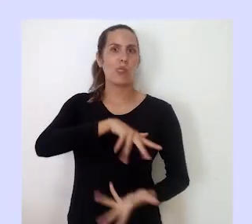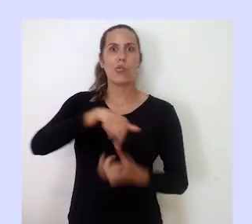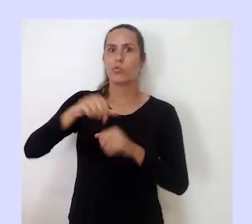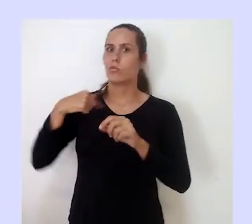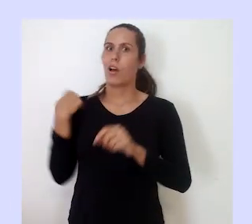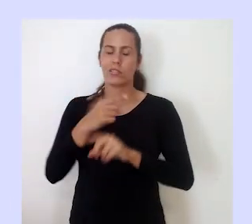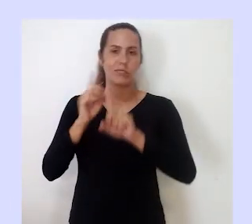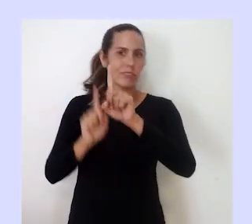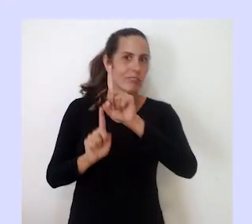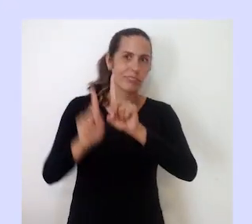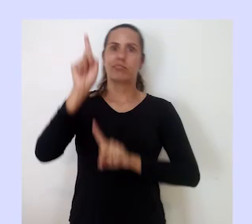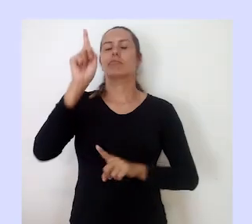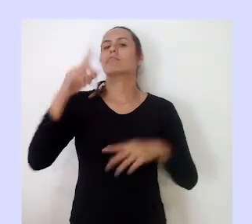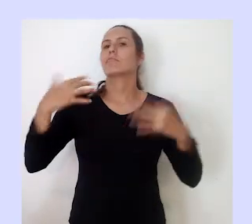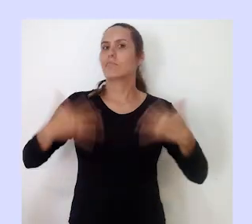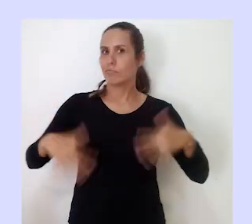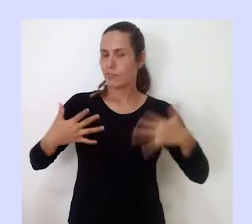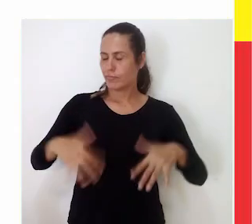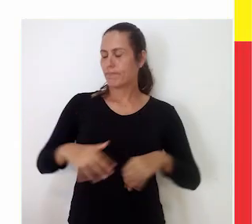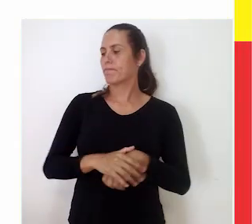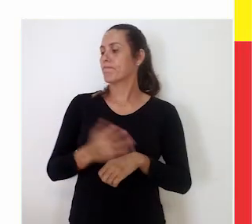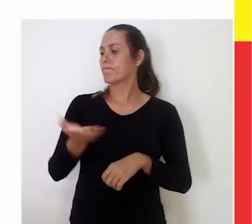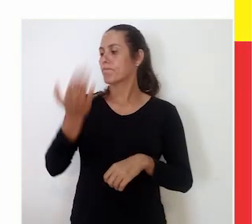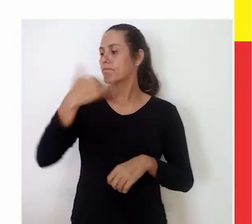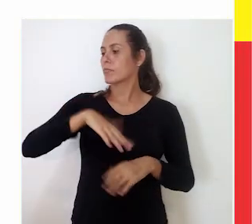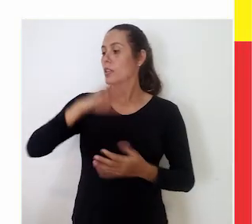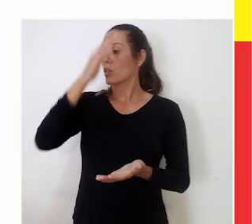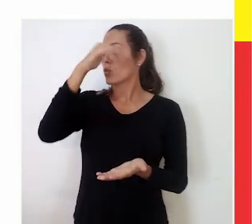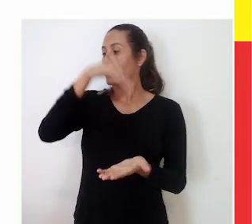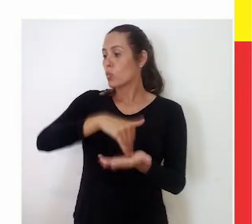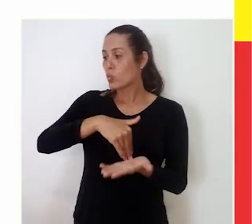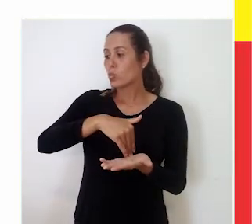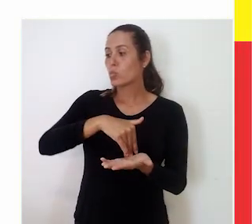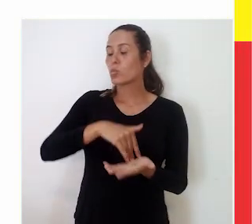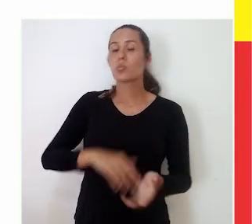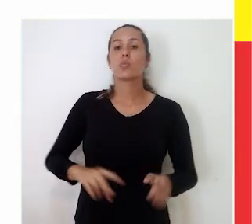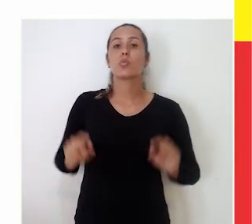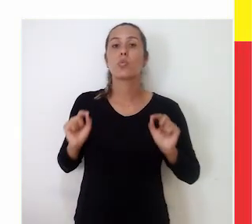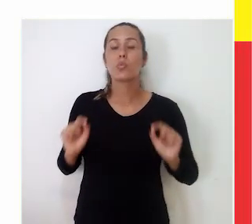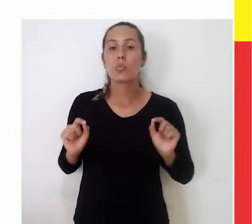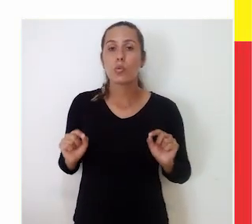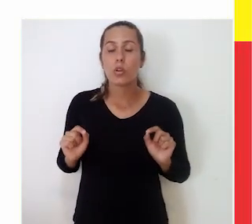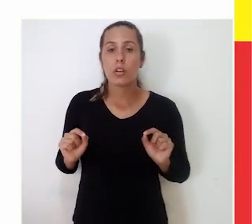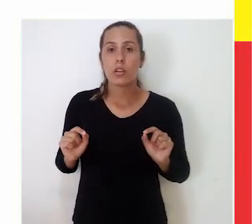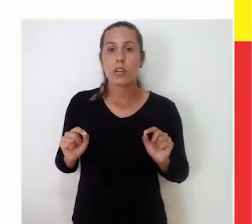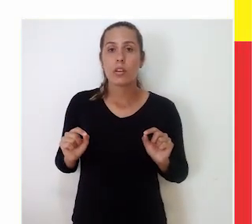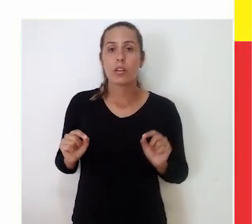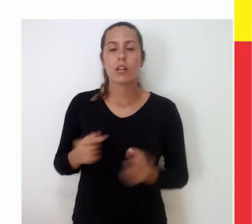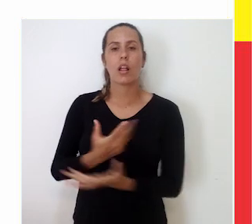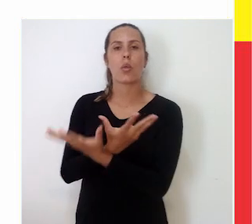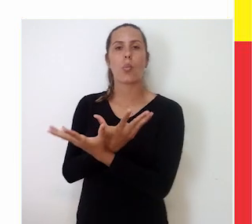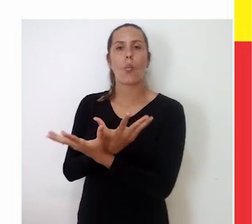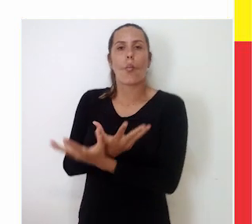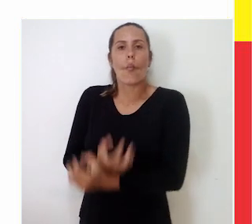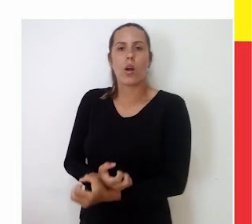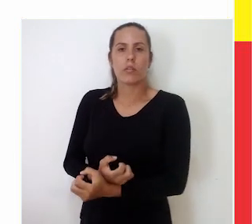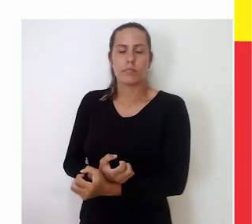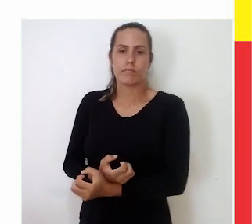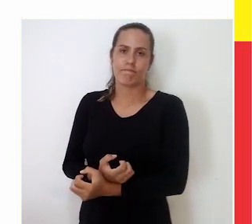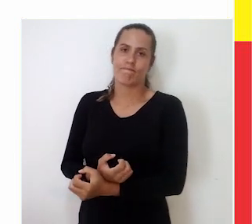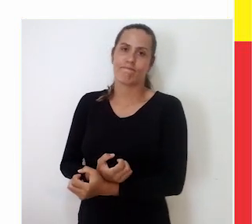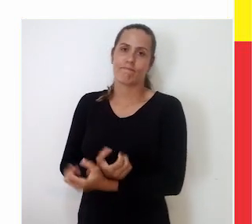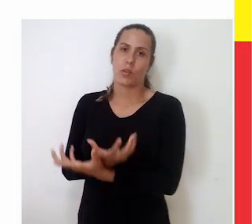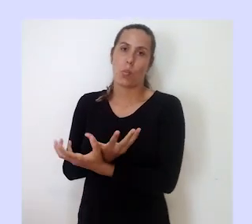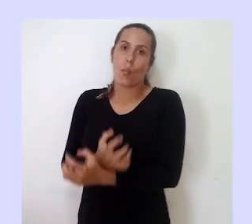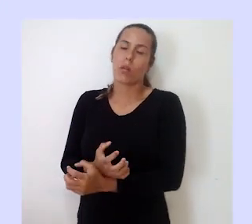pareça, o Brasil está nesse ranking. E o último fenômeno natural que a gente vai estudar hoje são as